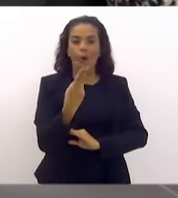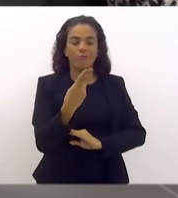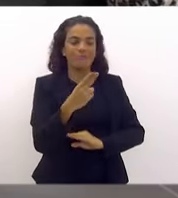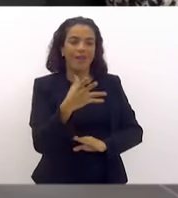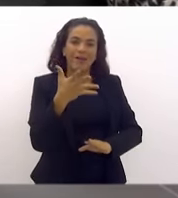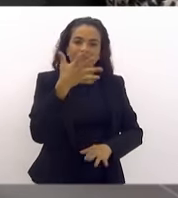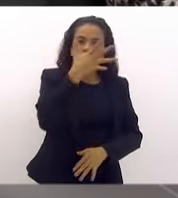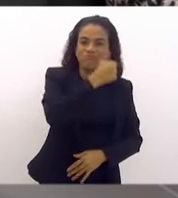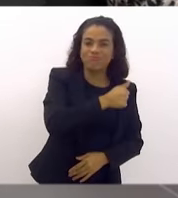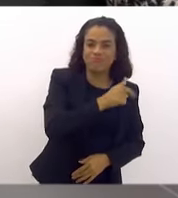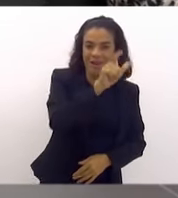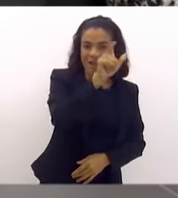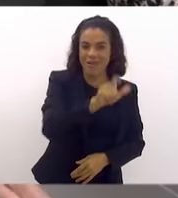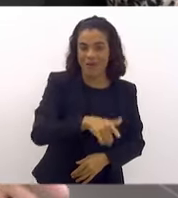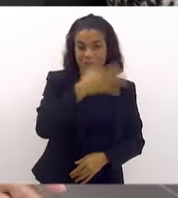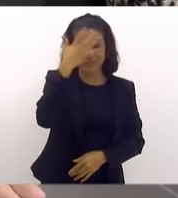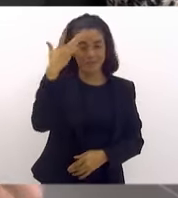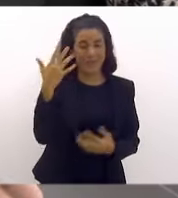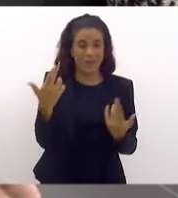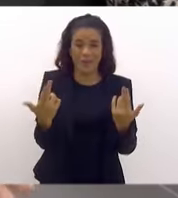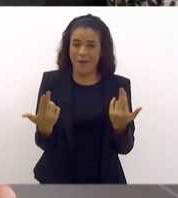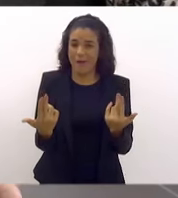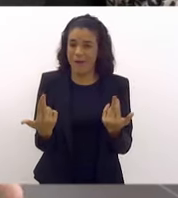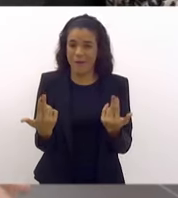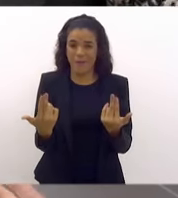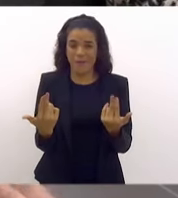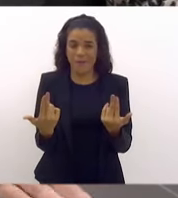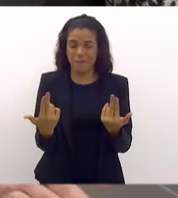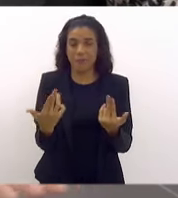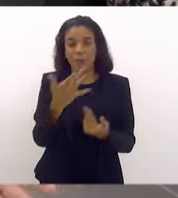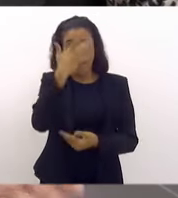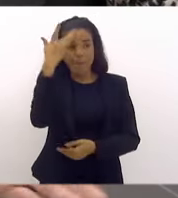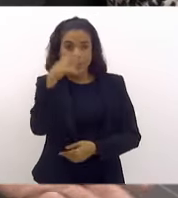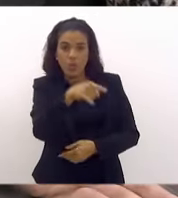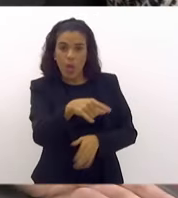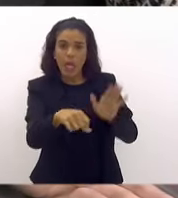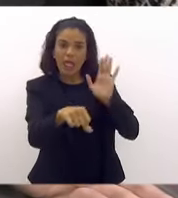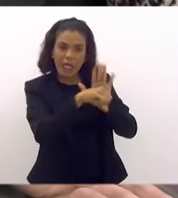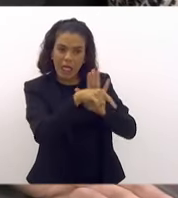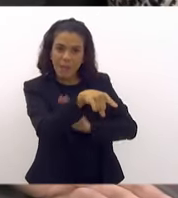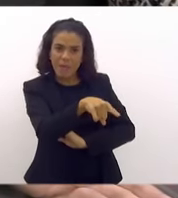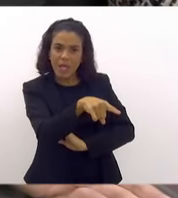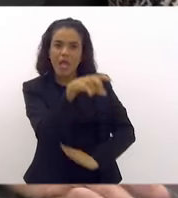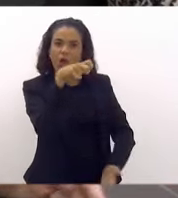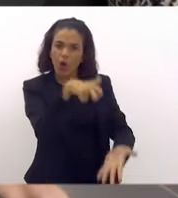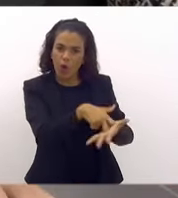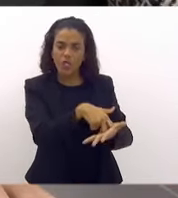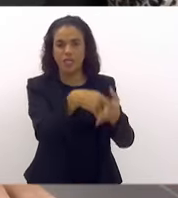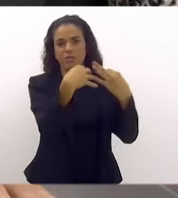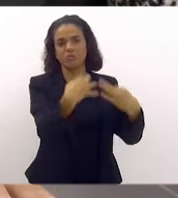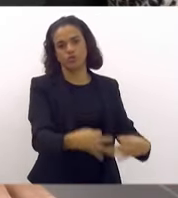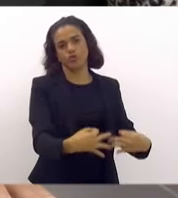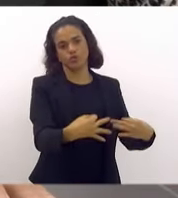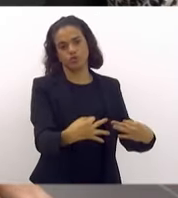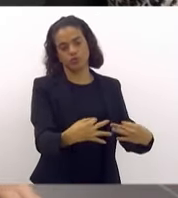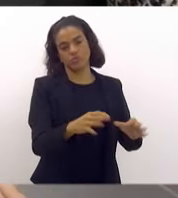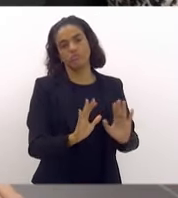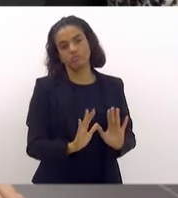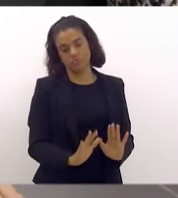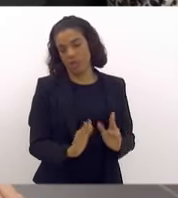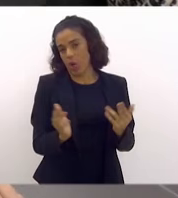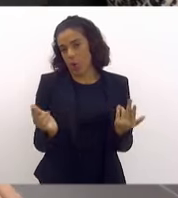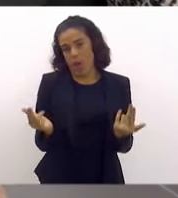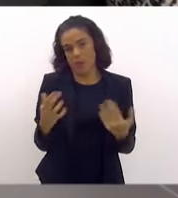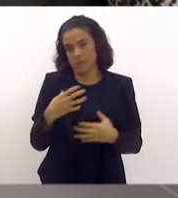mesmo de quando a gente obtém a condenação de quem efetivamente deve ser condenado e é importante